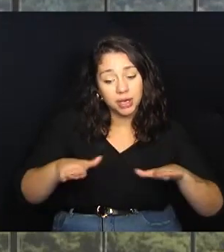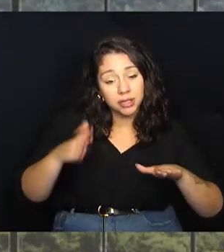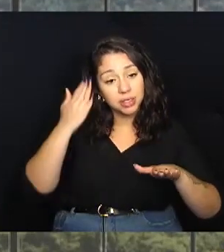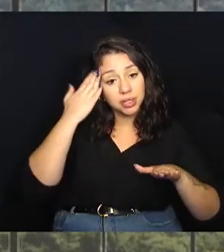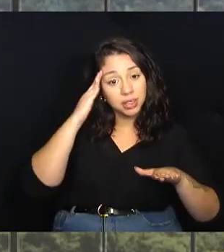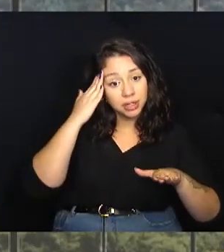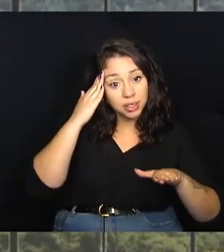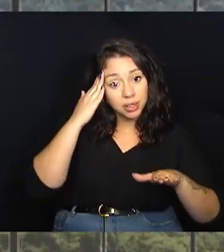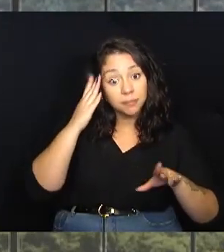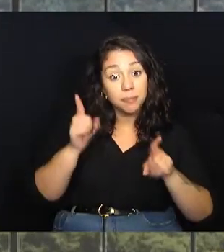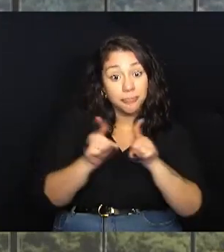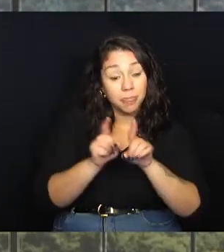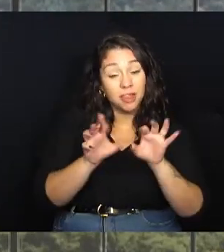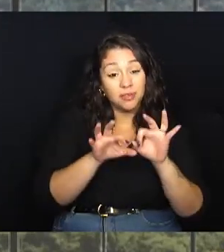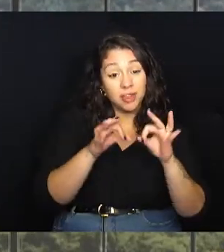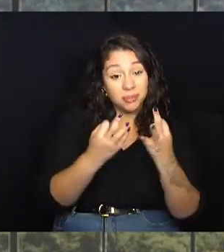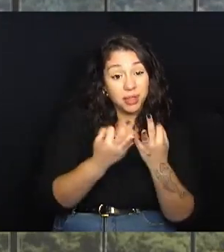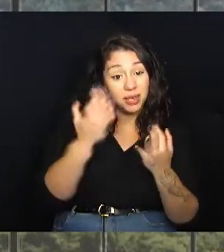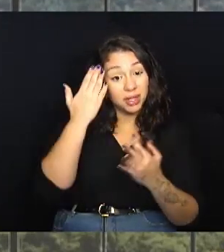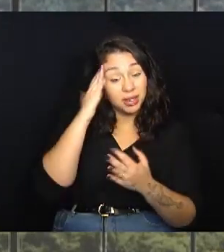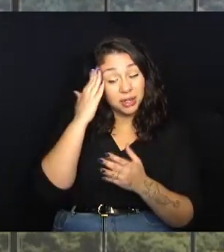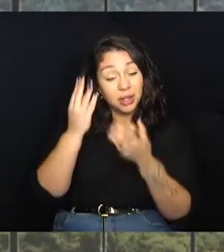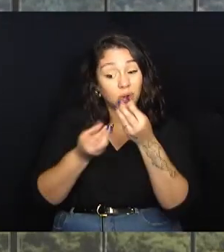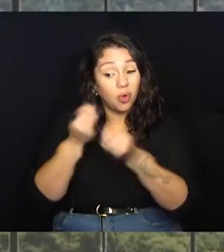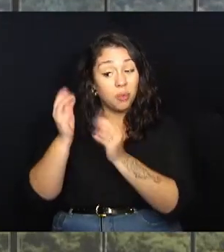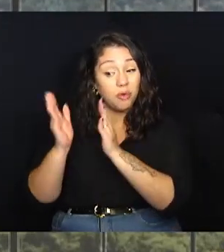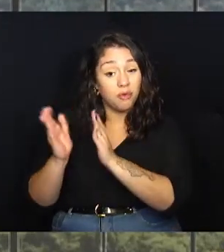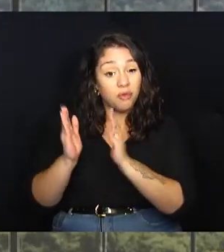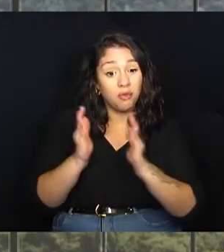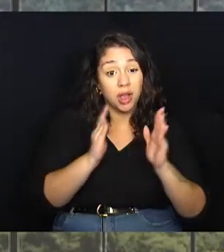também essas famílias entendam cada fase desse